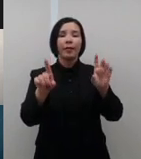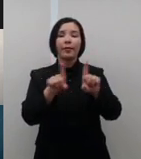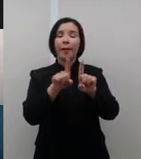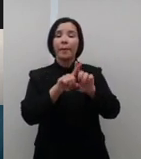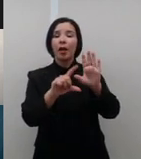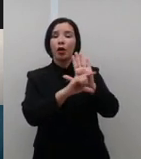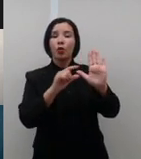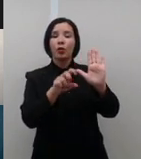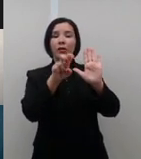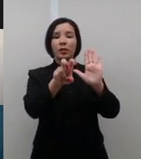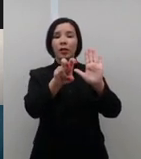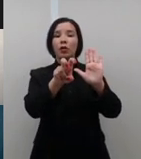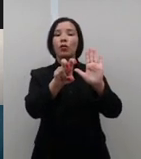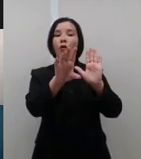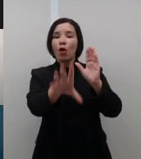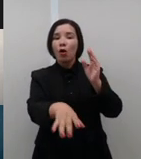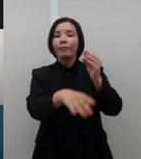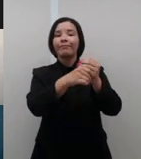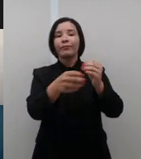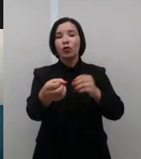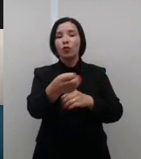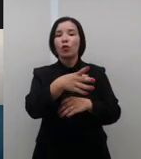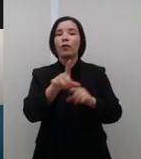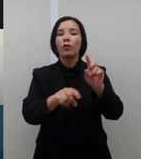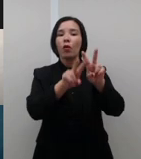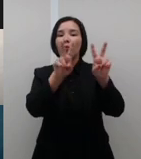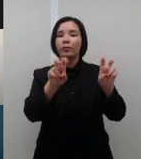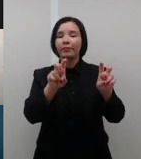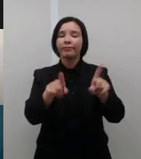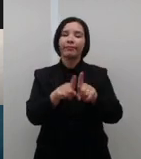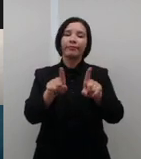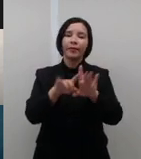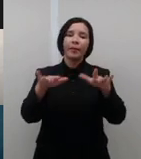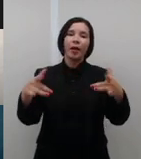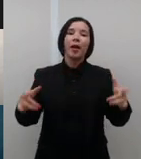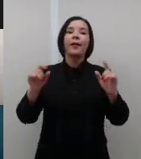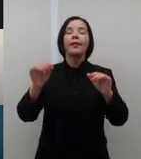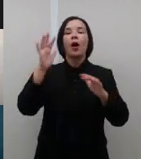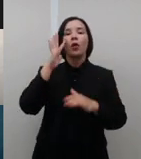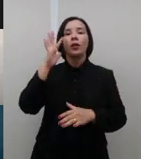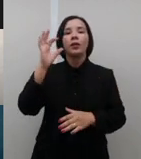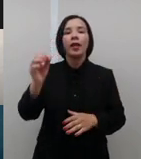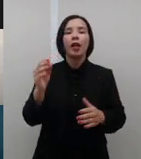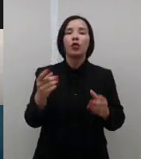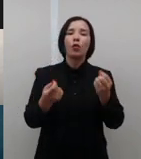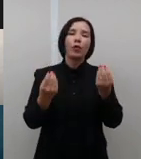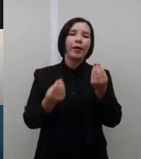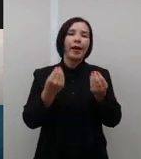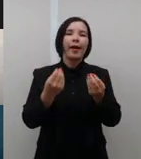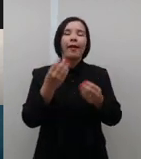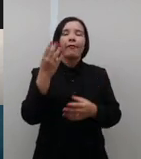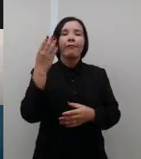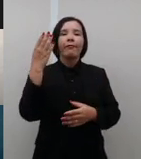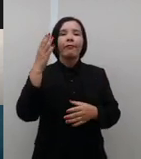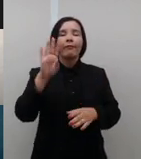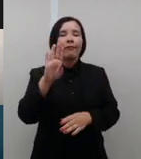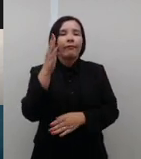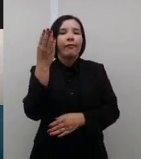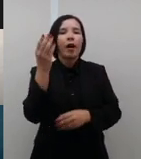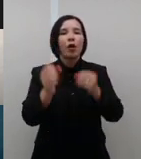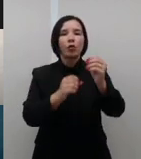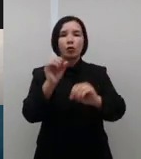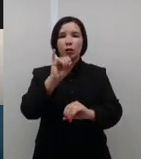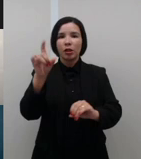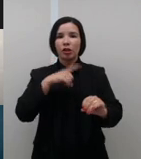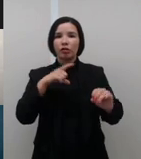jurisprudência mais recente sobre o tema. E Vera, considera-se fraudulenta a alienação, mesmo quando há transferência